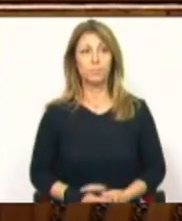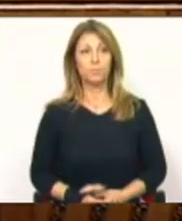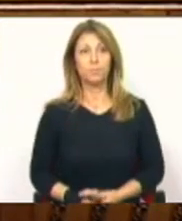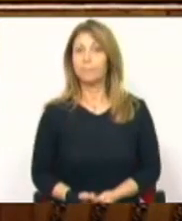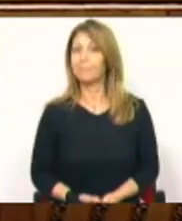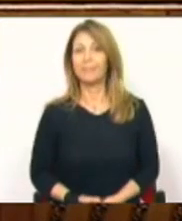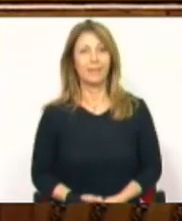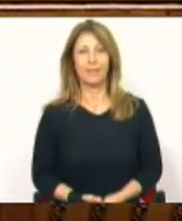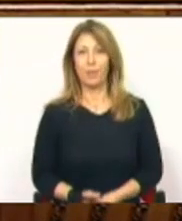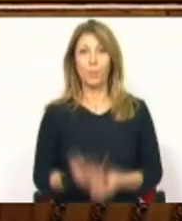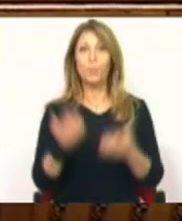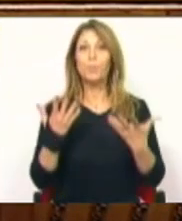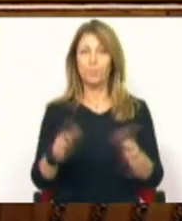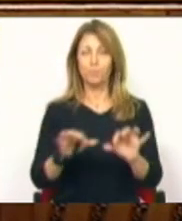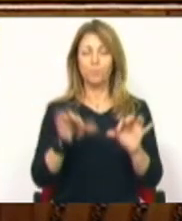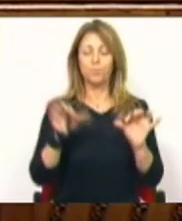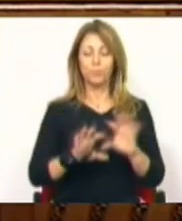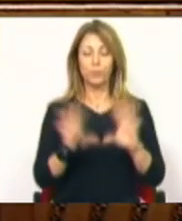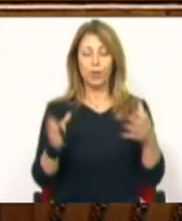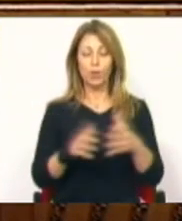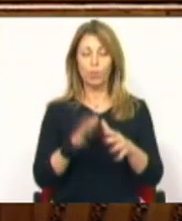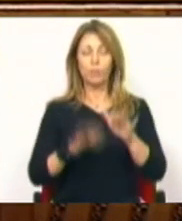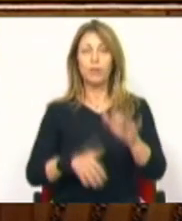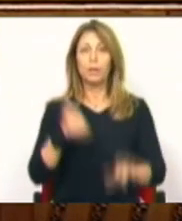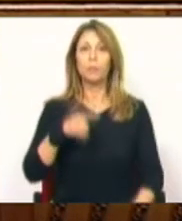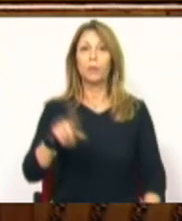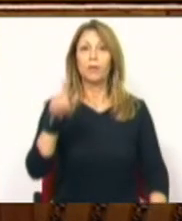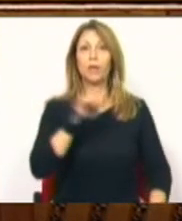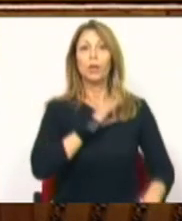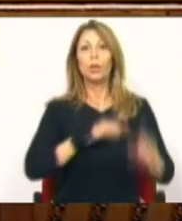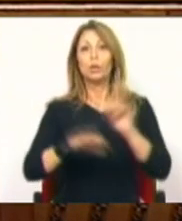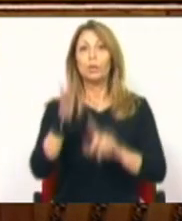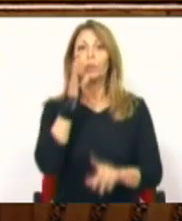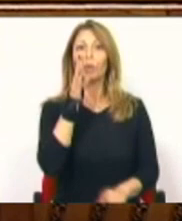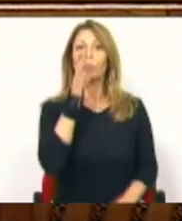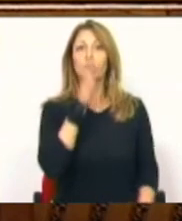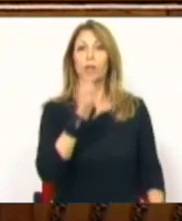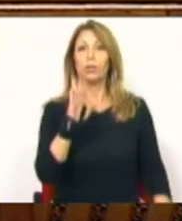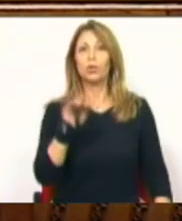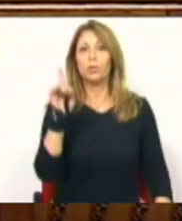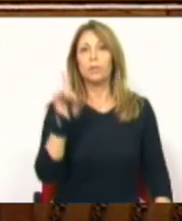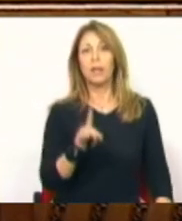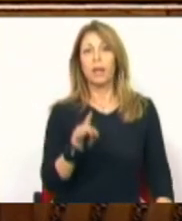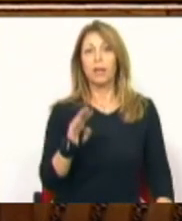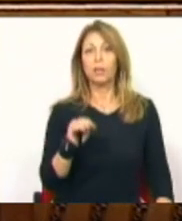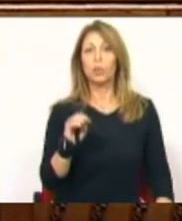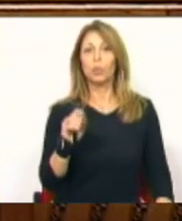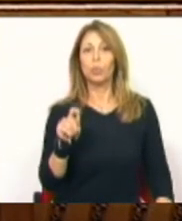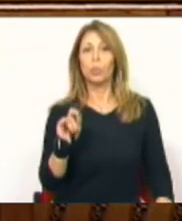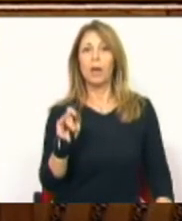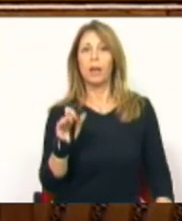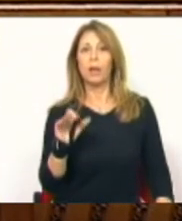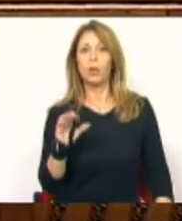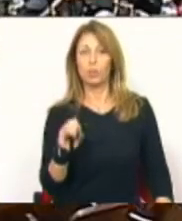Não. Agora temos uma intervenção do Grupo Parlamentar do Bloco de Esquerda. Tem a palavra o Sr. Deputado José Soeiro. Faz favor.